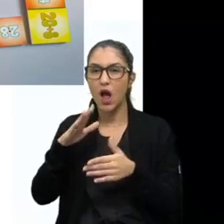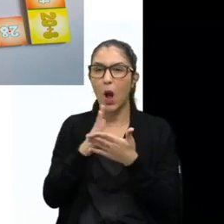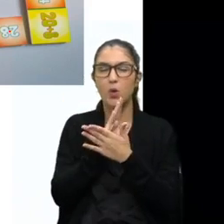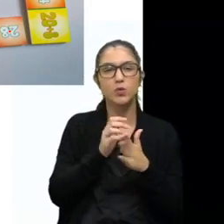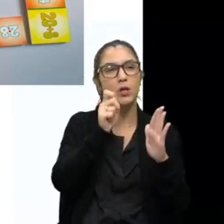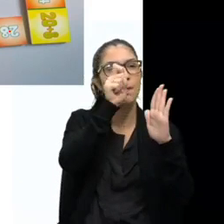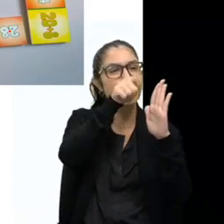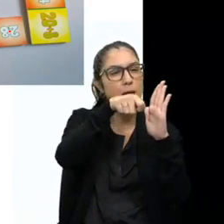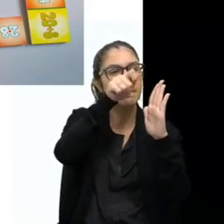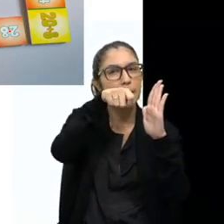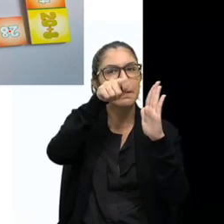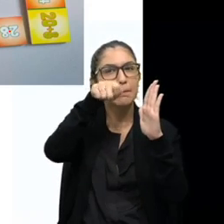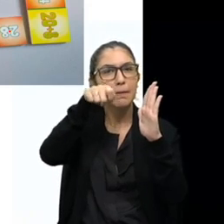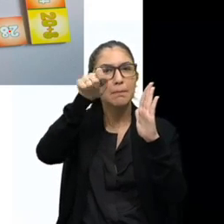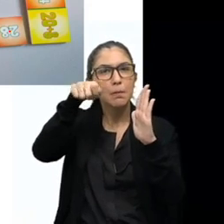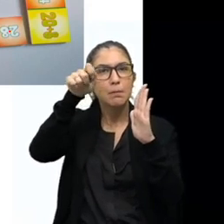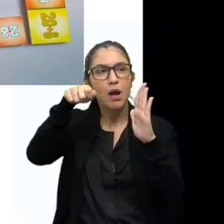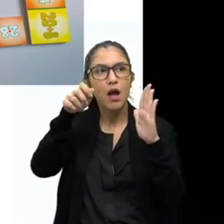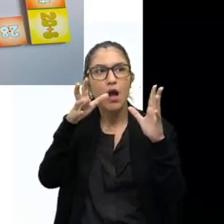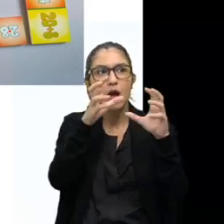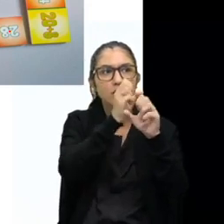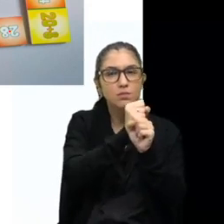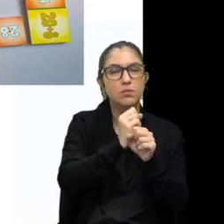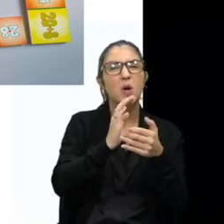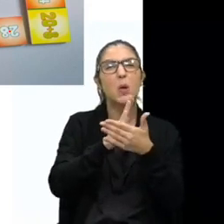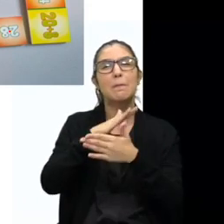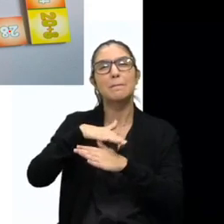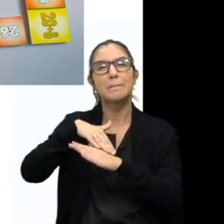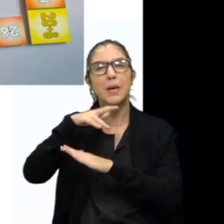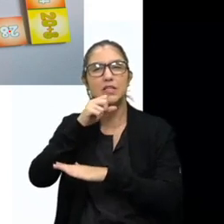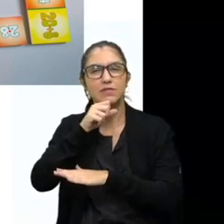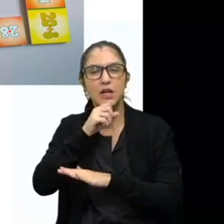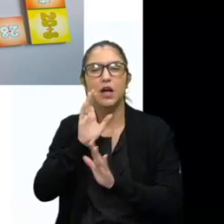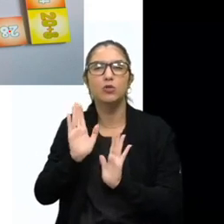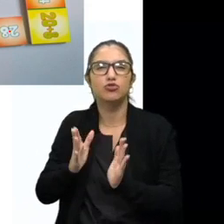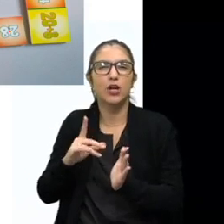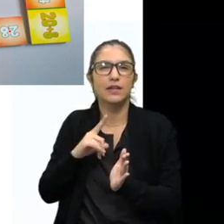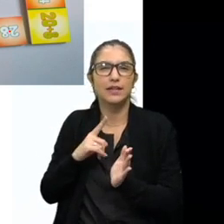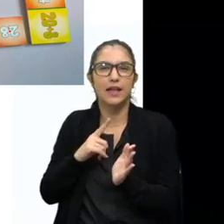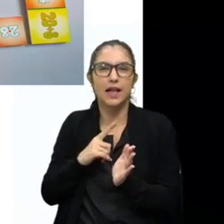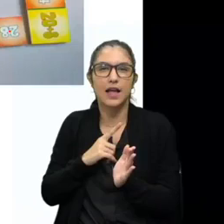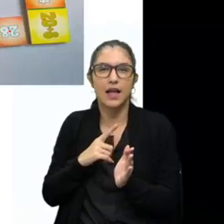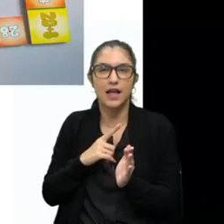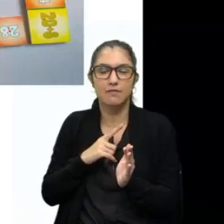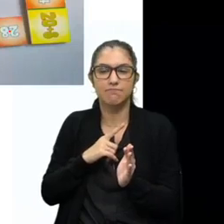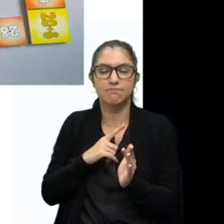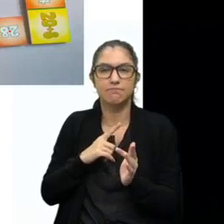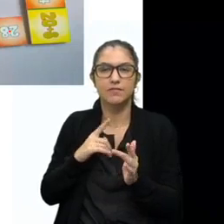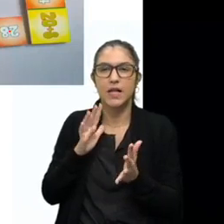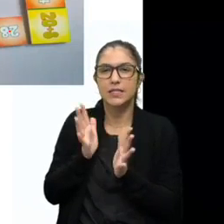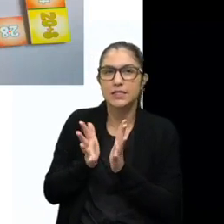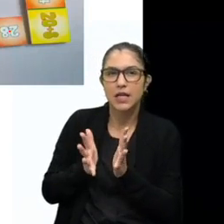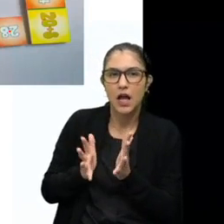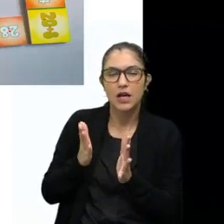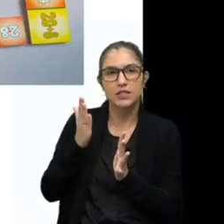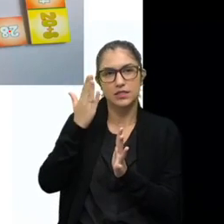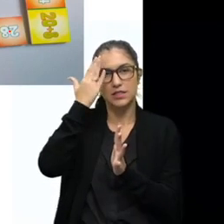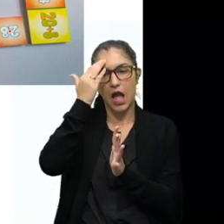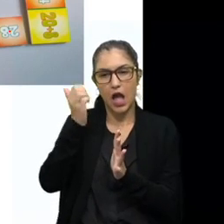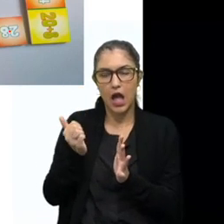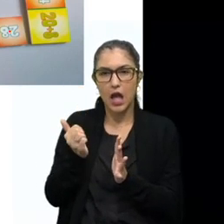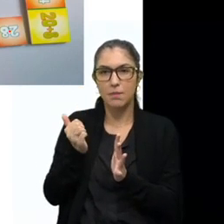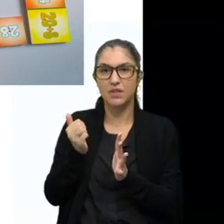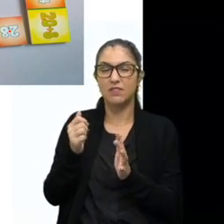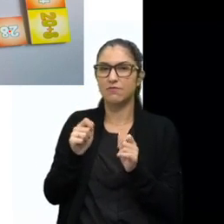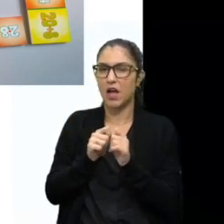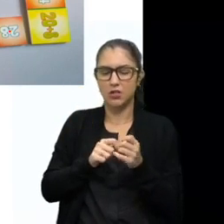quadro, outros querem fazer de risquinho. É claro que os mais velhos, aqueles que já têm um domínio da língua de sinais, que já têm um